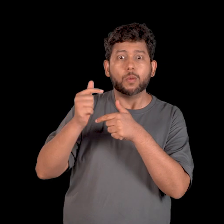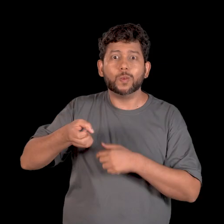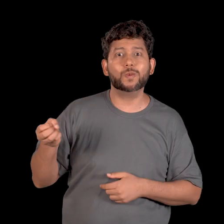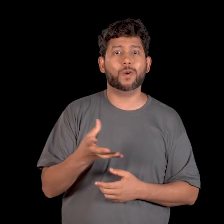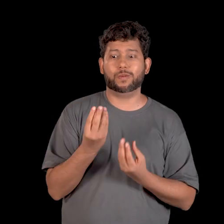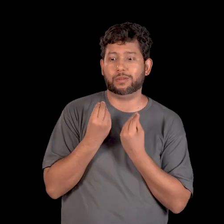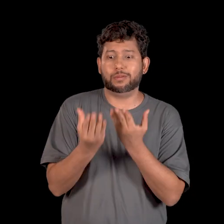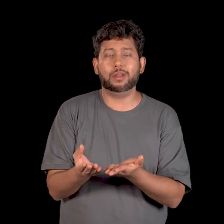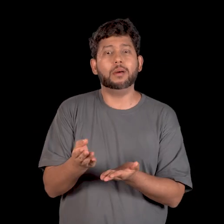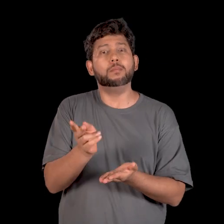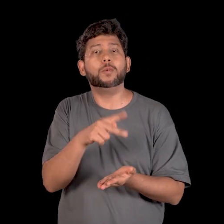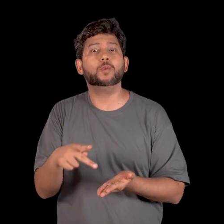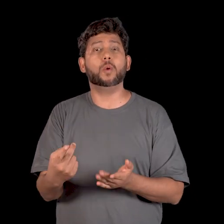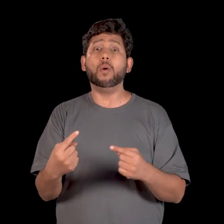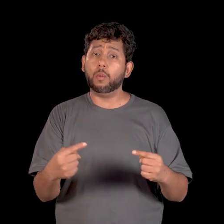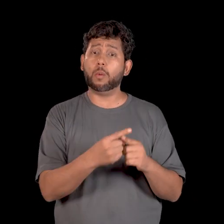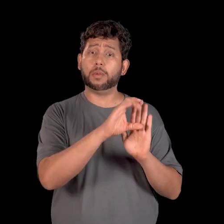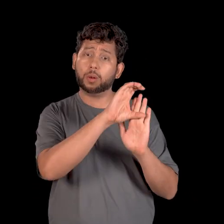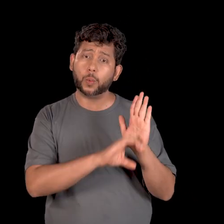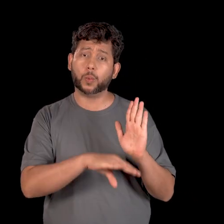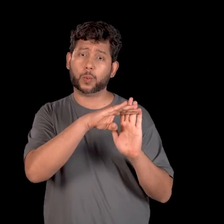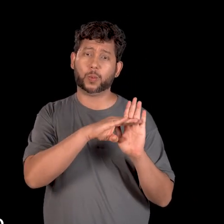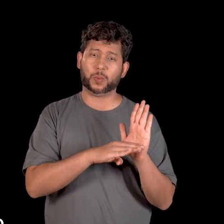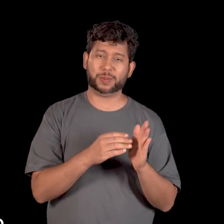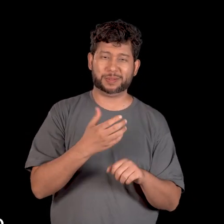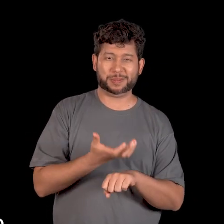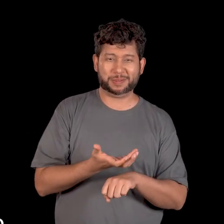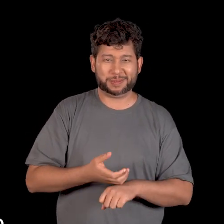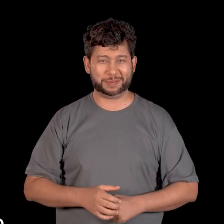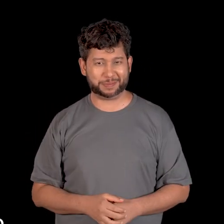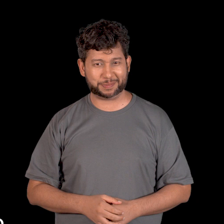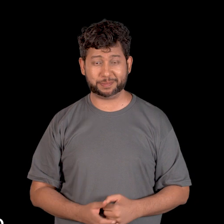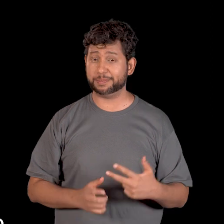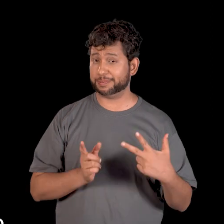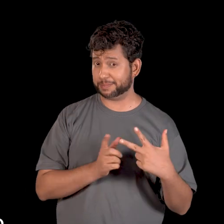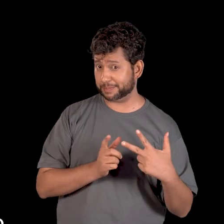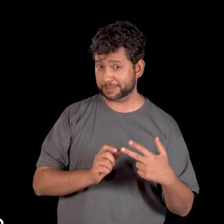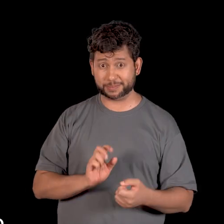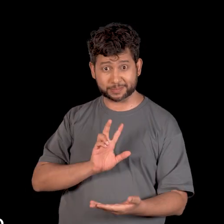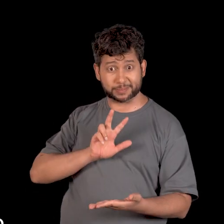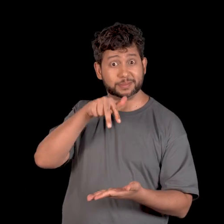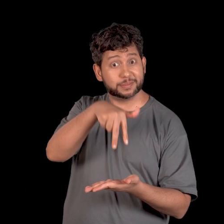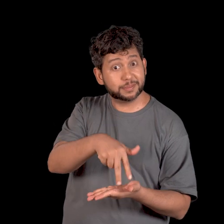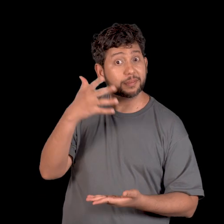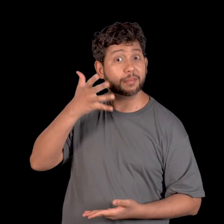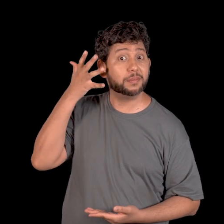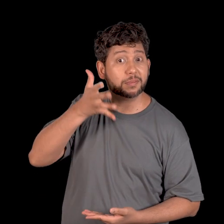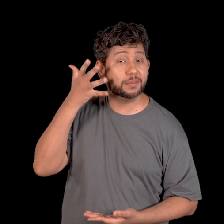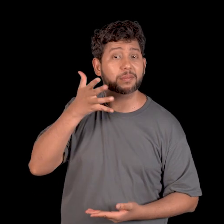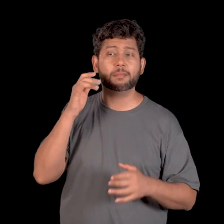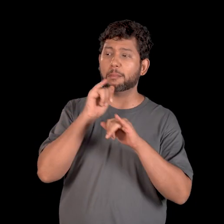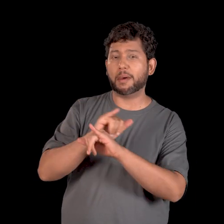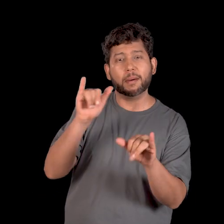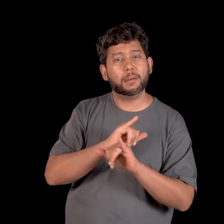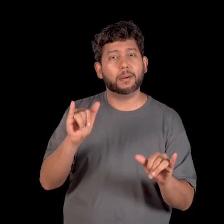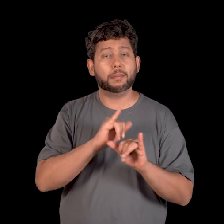cotidiano escolar, sempre oferecendo ferramentas diversas aos professores e sempre de acordo com o currículo normativo. O terceiro